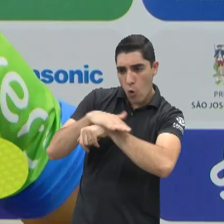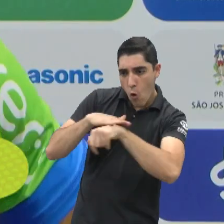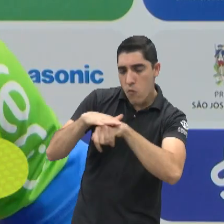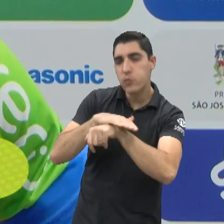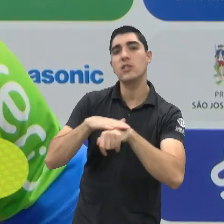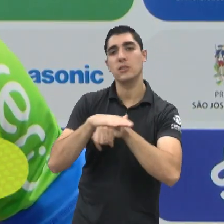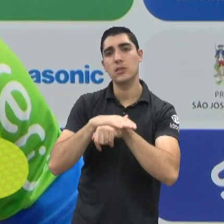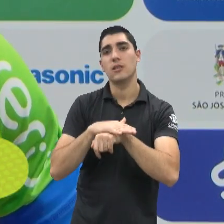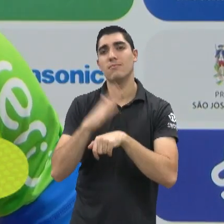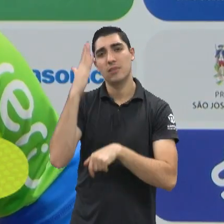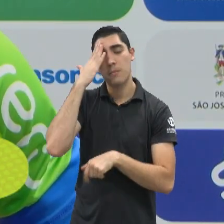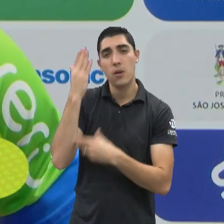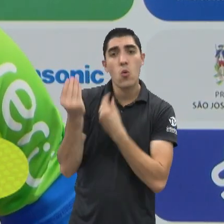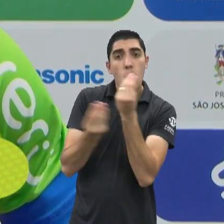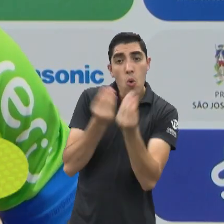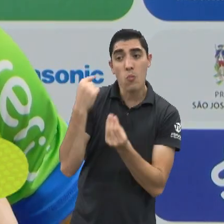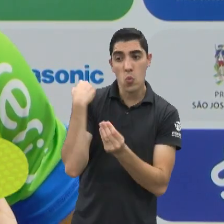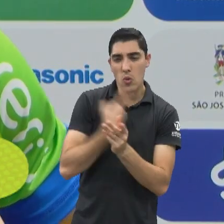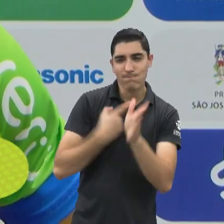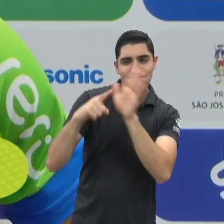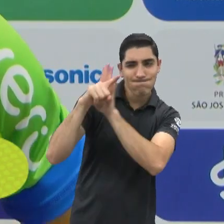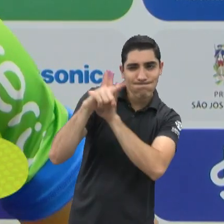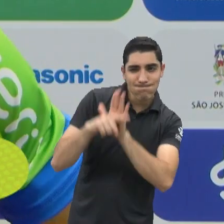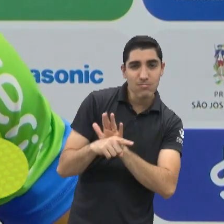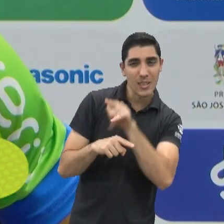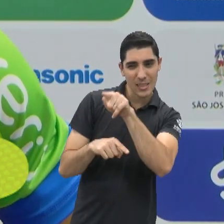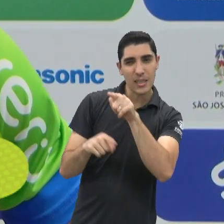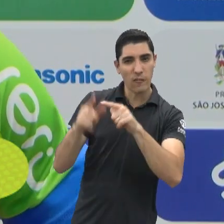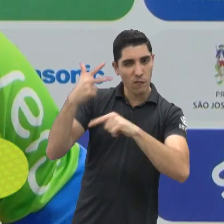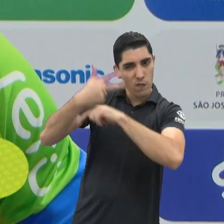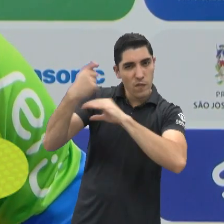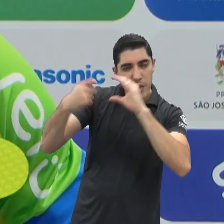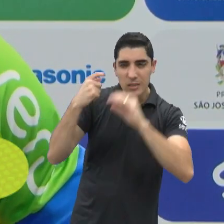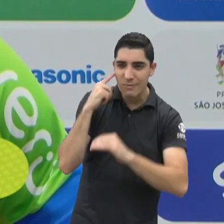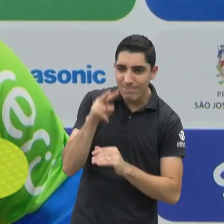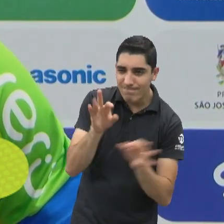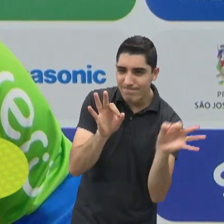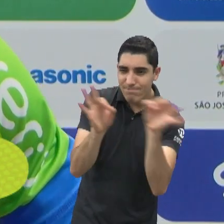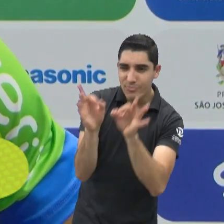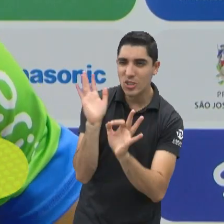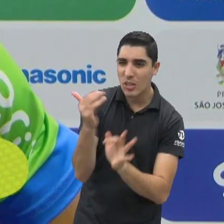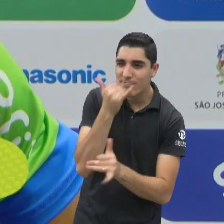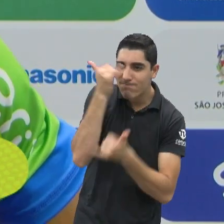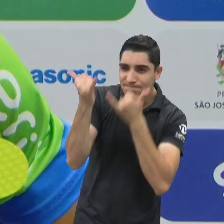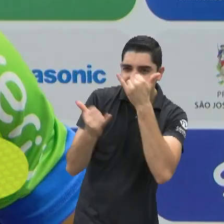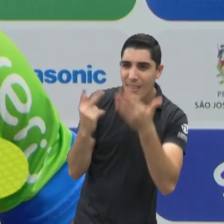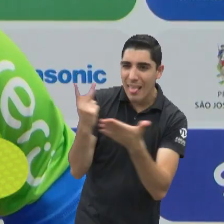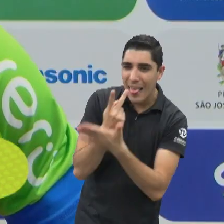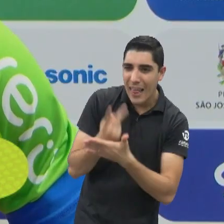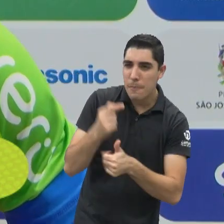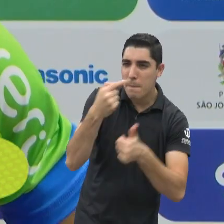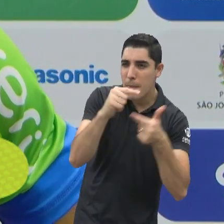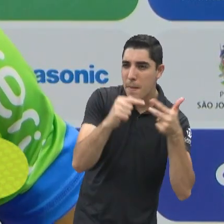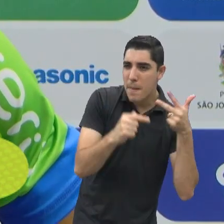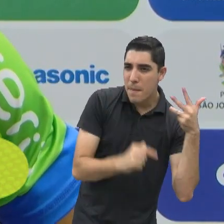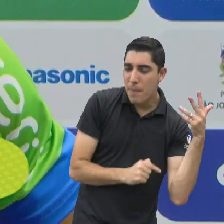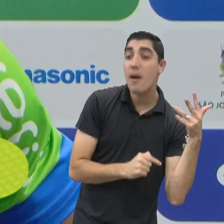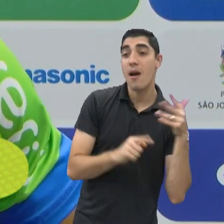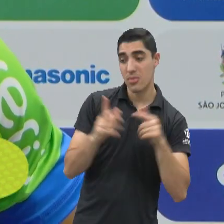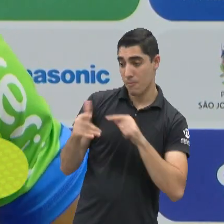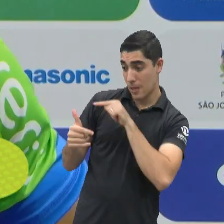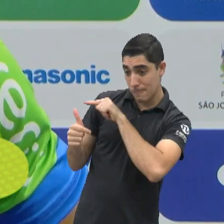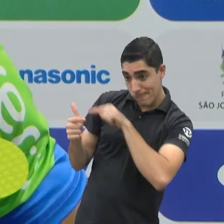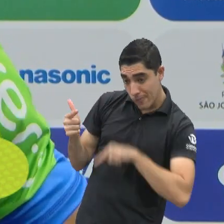jogo, um estudo elaborado com números e estatísticas, com clareza. Às vezes a gente vai falar aqui que foi uma coisa, quando vai ver os números é uma coisa totalmente